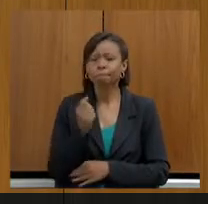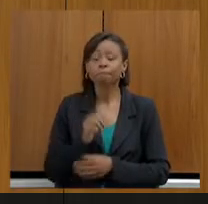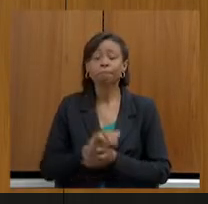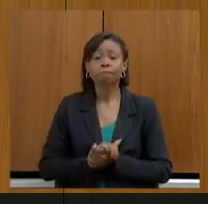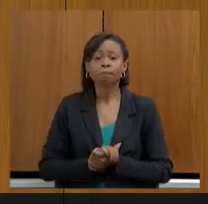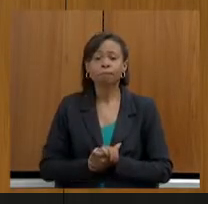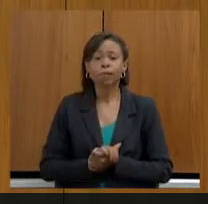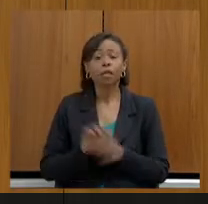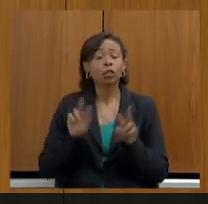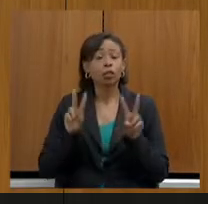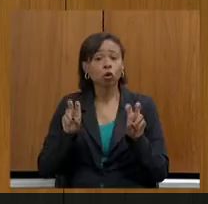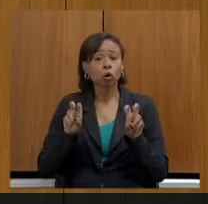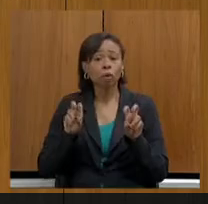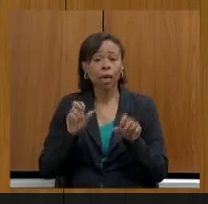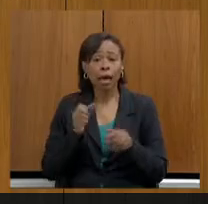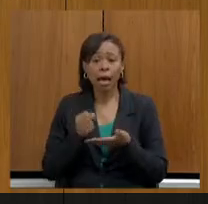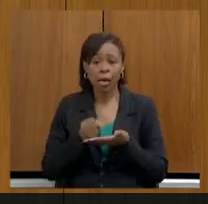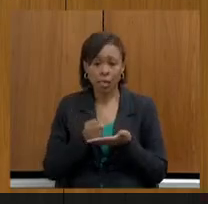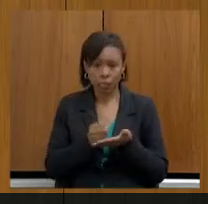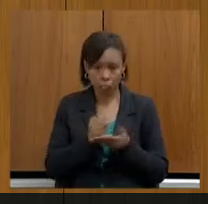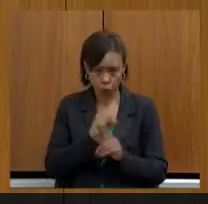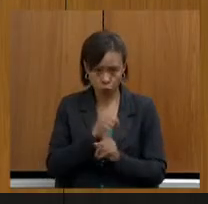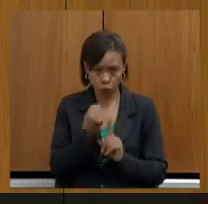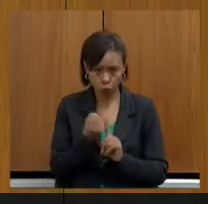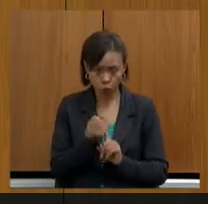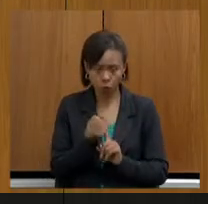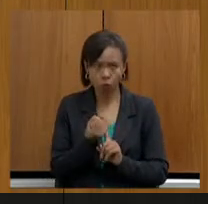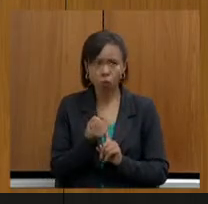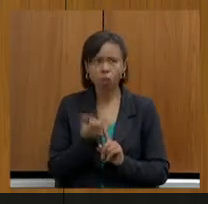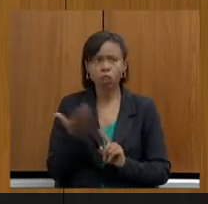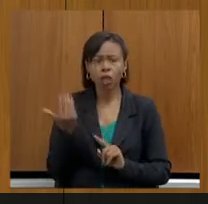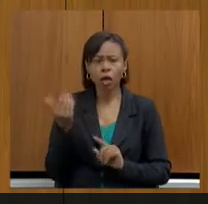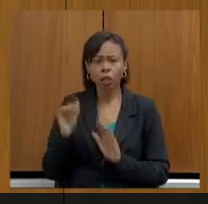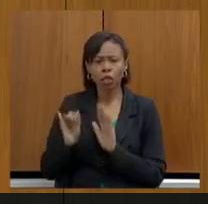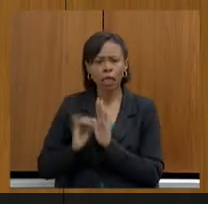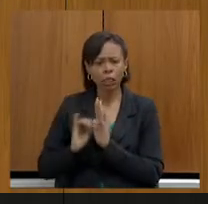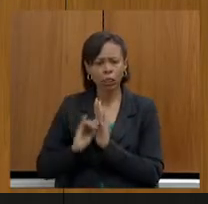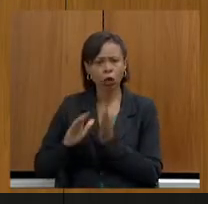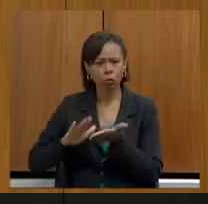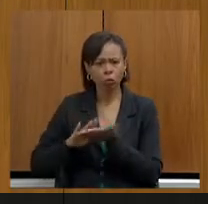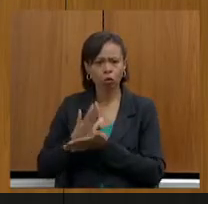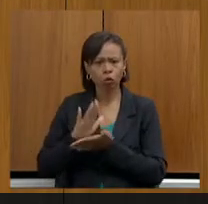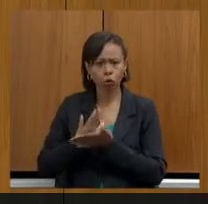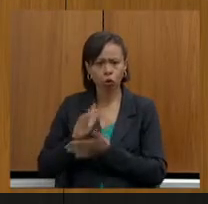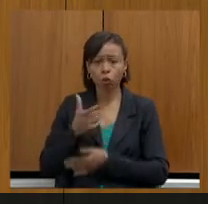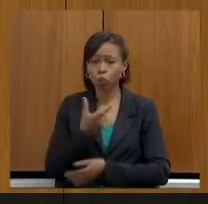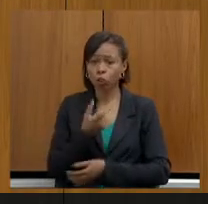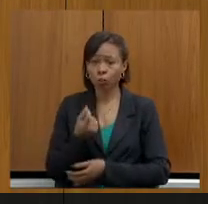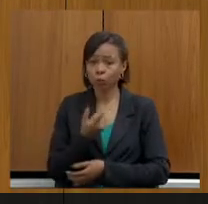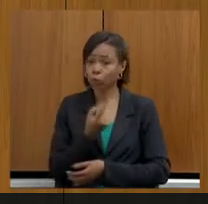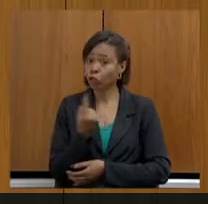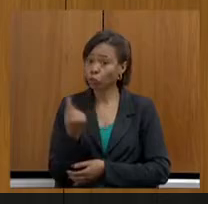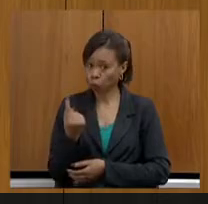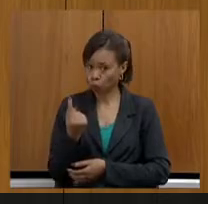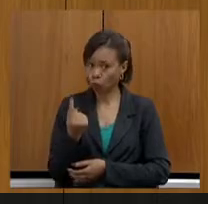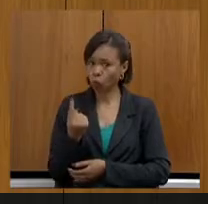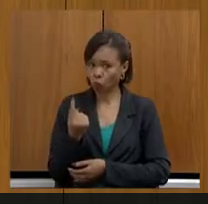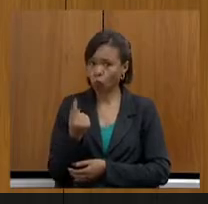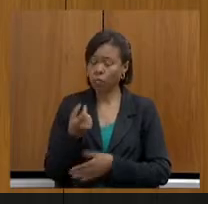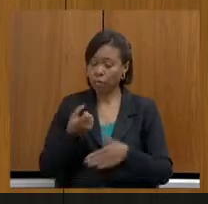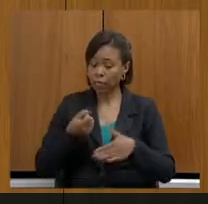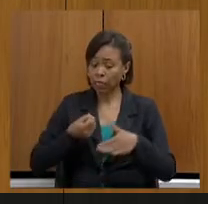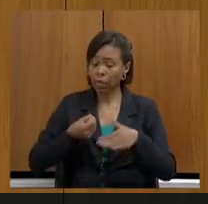e agora eu termino deputada é nós publicamos o edital ainda esse ano tá bom Deputado dessa desse processo de